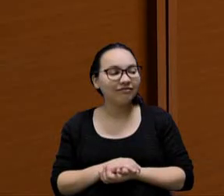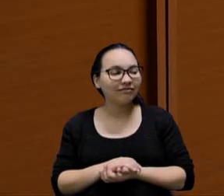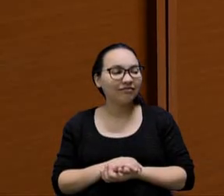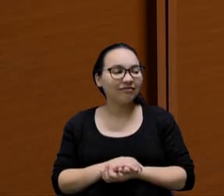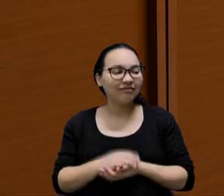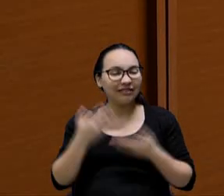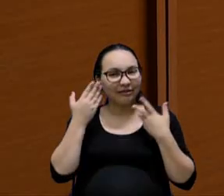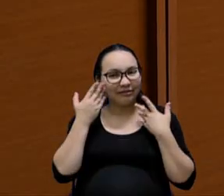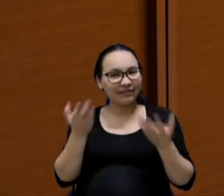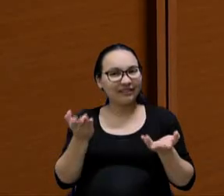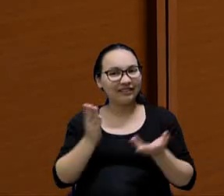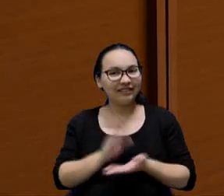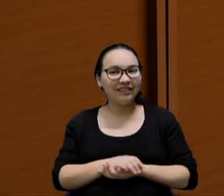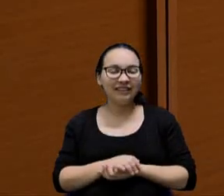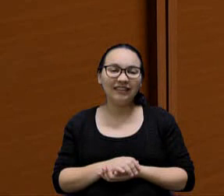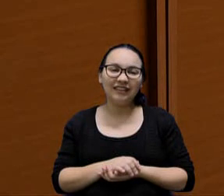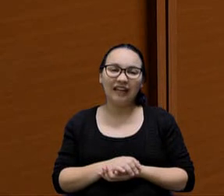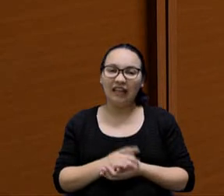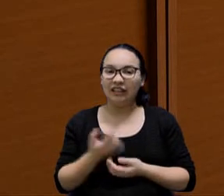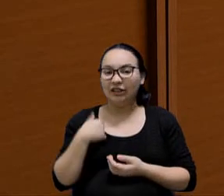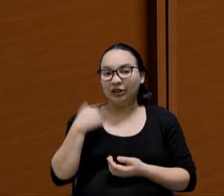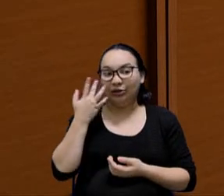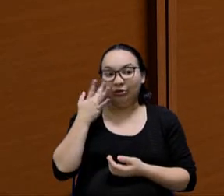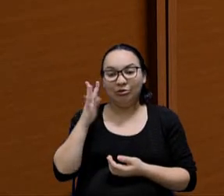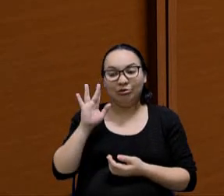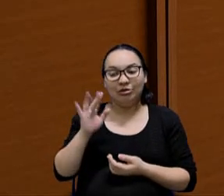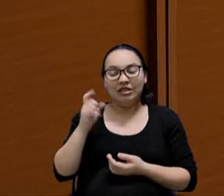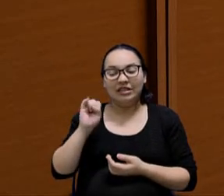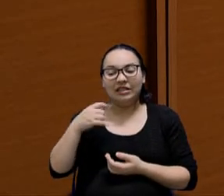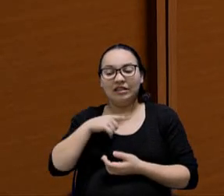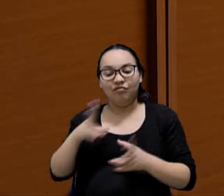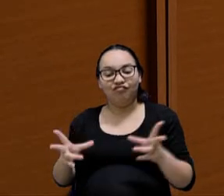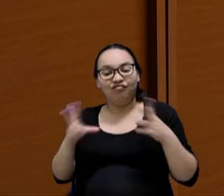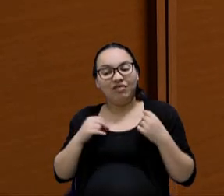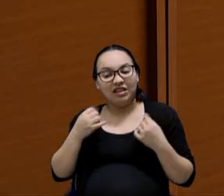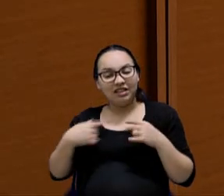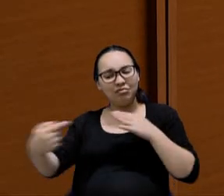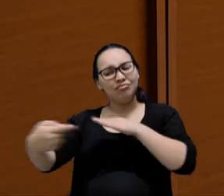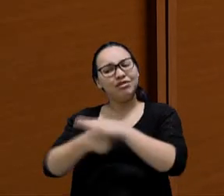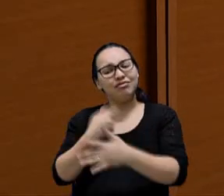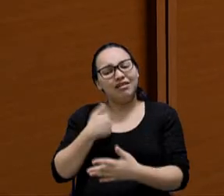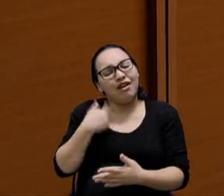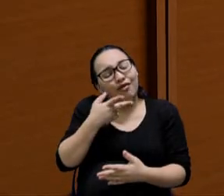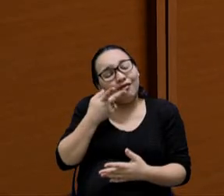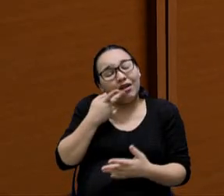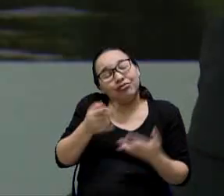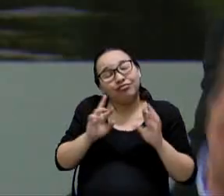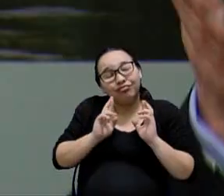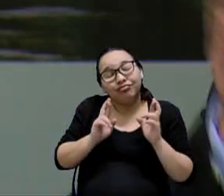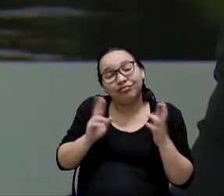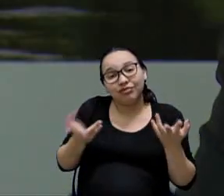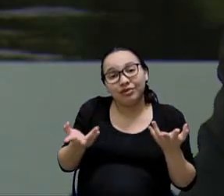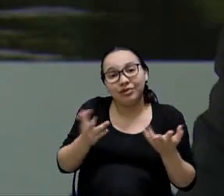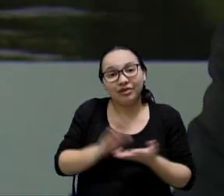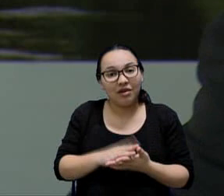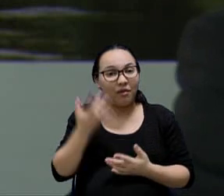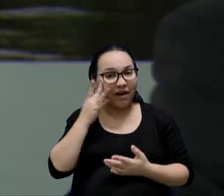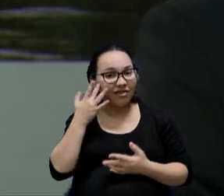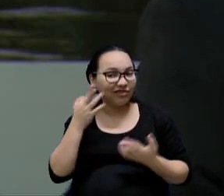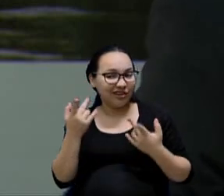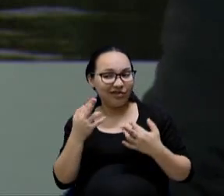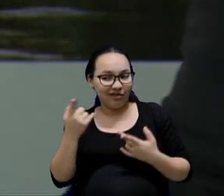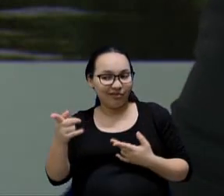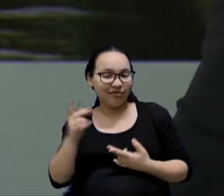Obrigado. Não sei se isso tem algum mérito ou não, mas, quando eu me pergunto, pelo menos algum time eu tenho que falar que torço, né? Acho que acontece a mesma coisa com meu